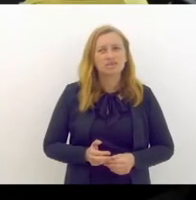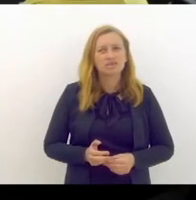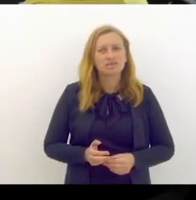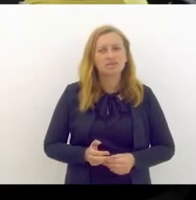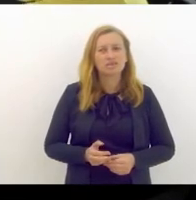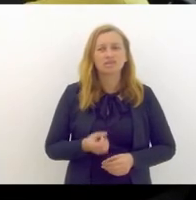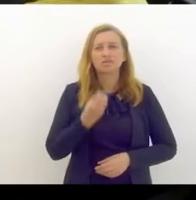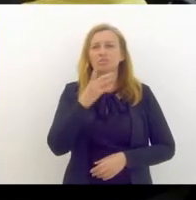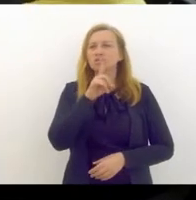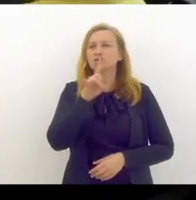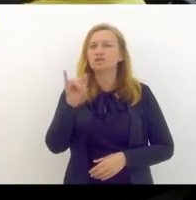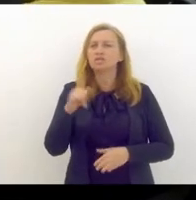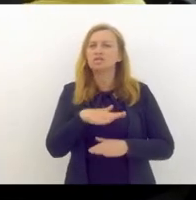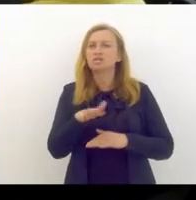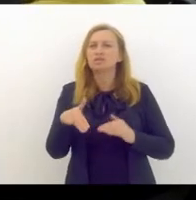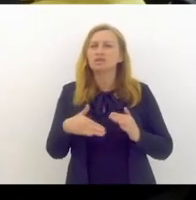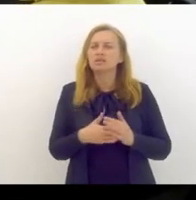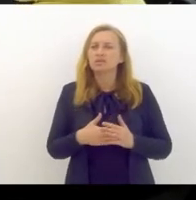Bom dia a todos.